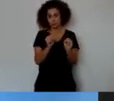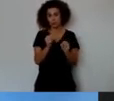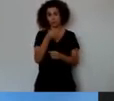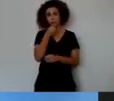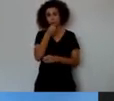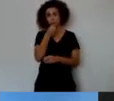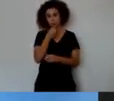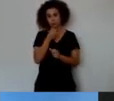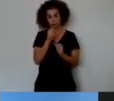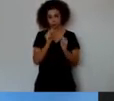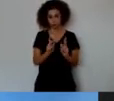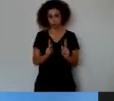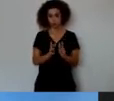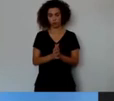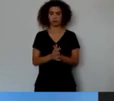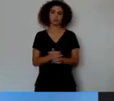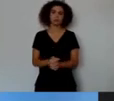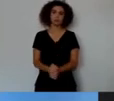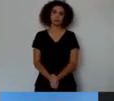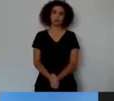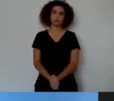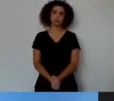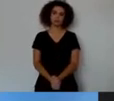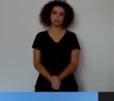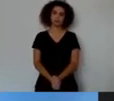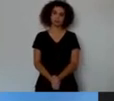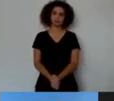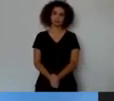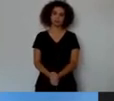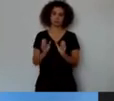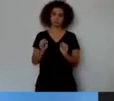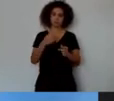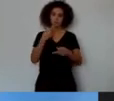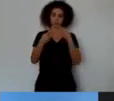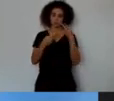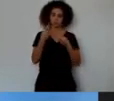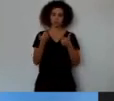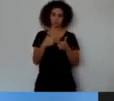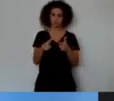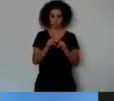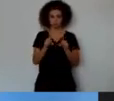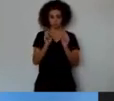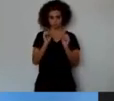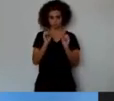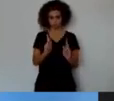microfone, pode trazer, assim, né, dar voz às questões também.